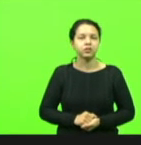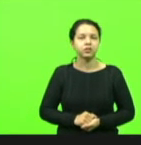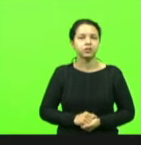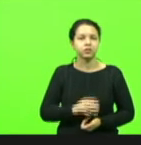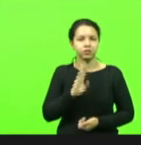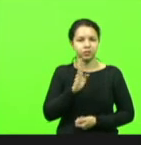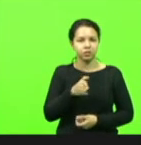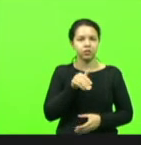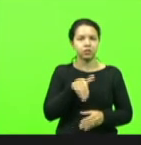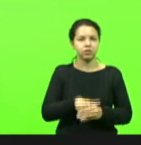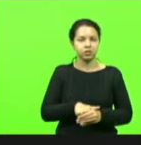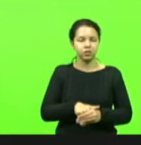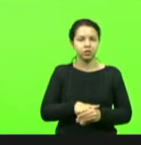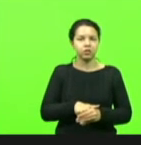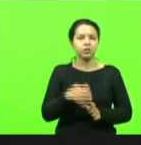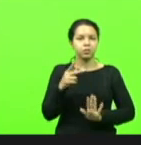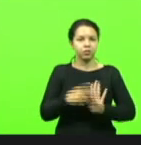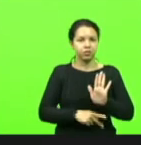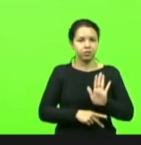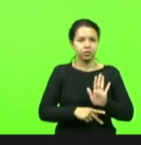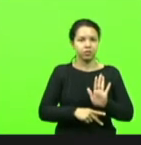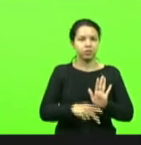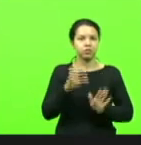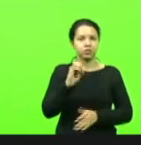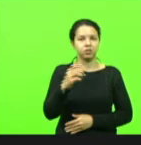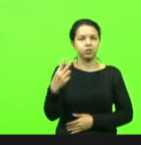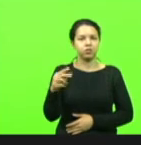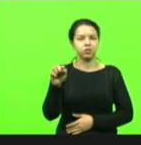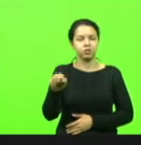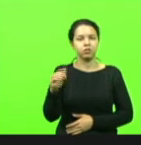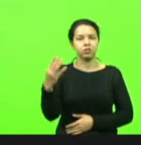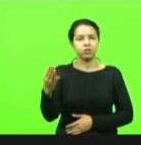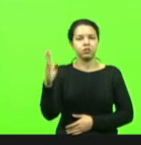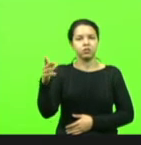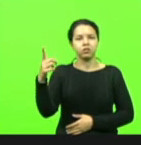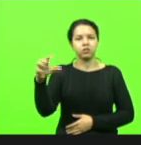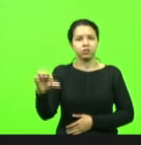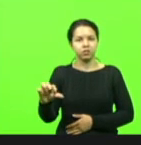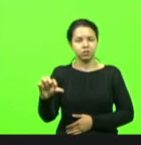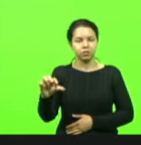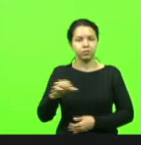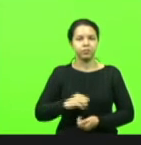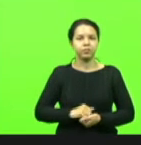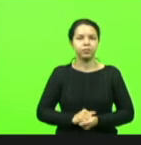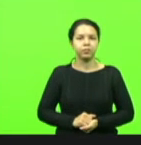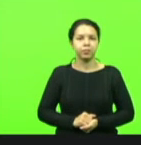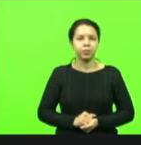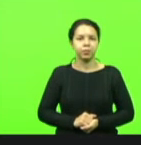e eu vou direto ao boxe o presidente do projeto 020 4.0 2019